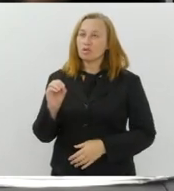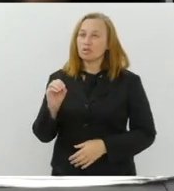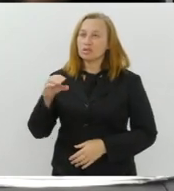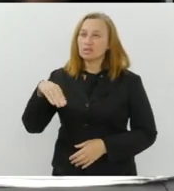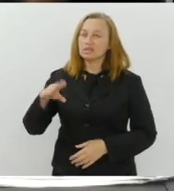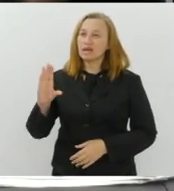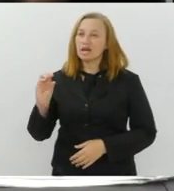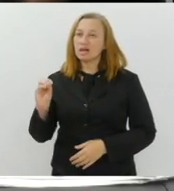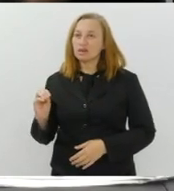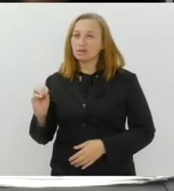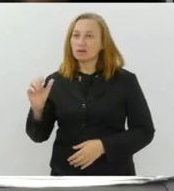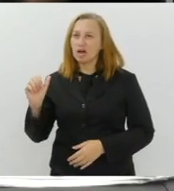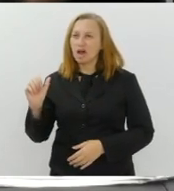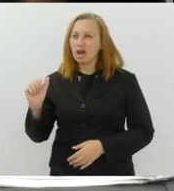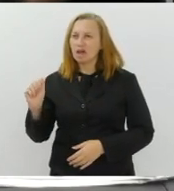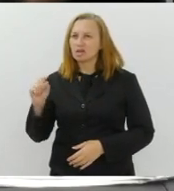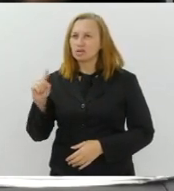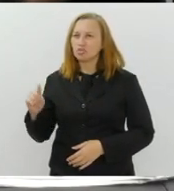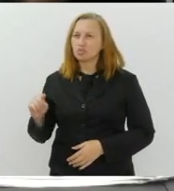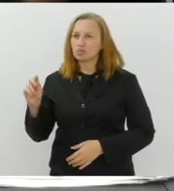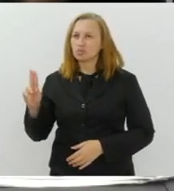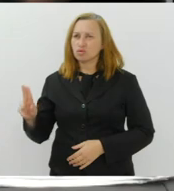senhora Viviane Landim, por favor.